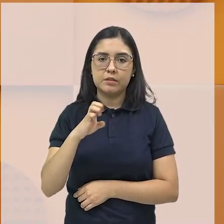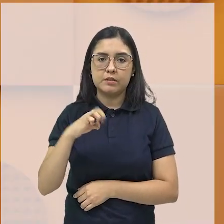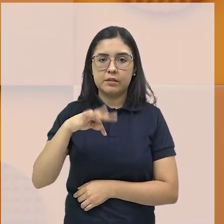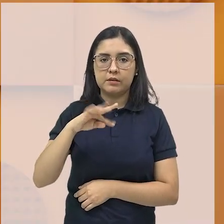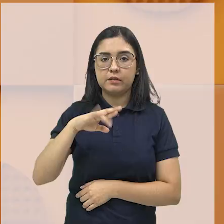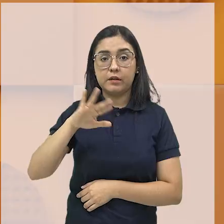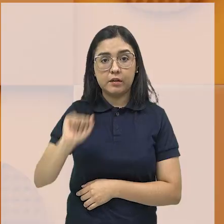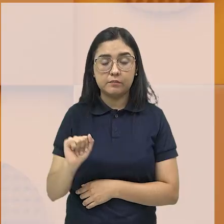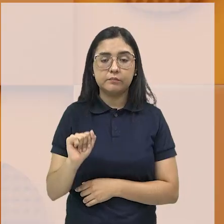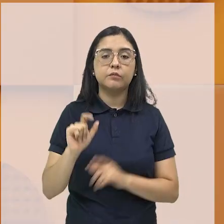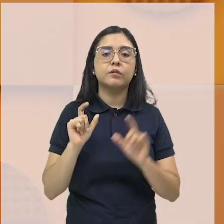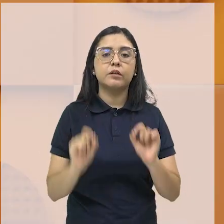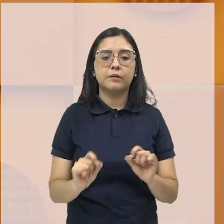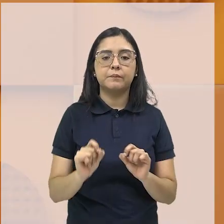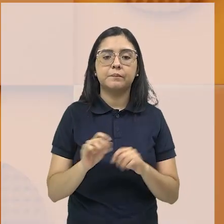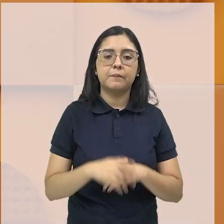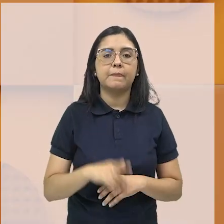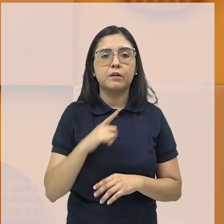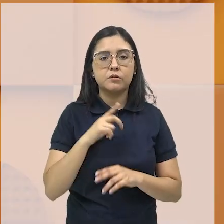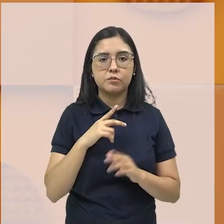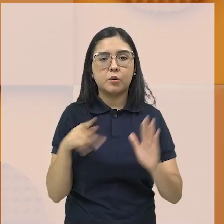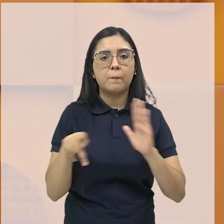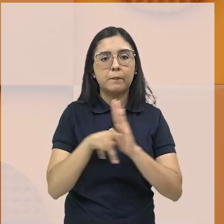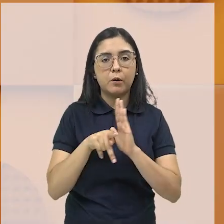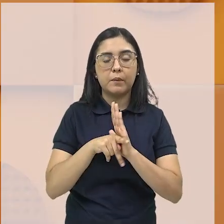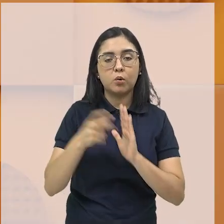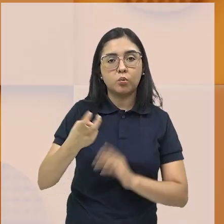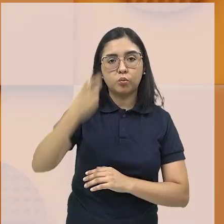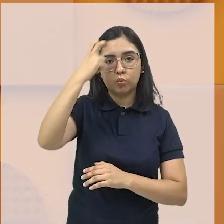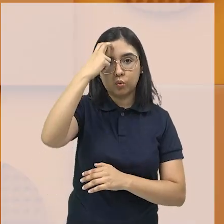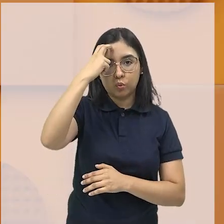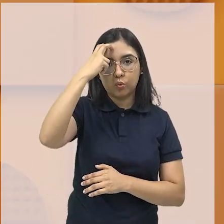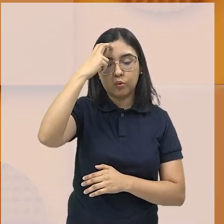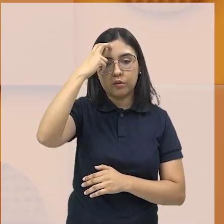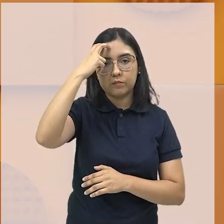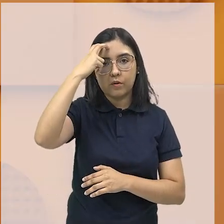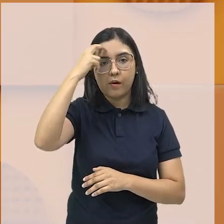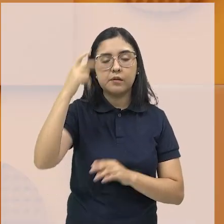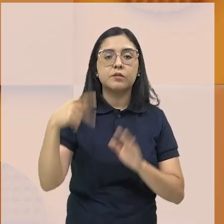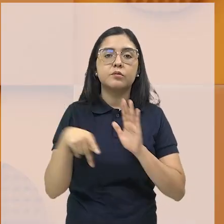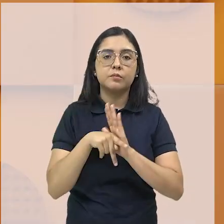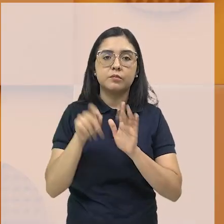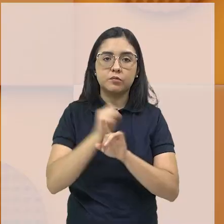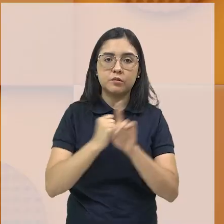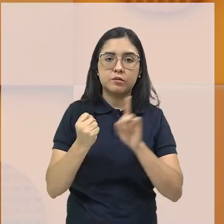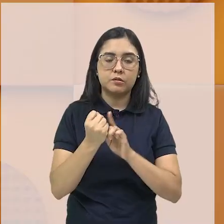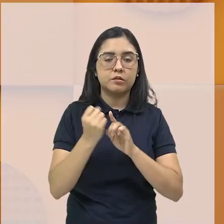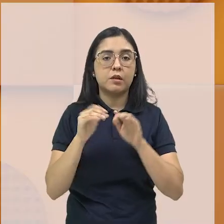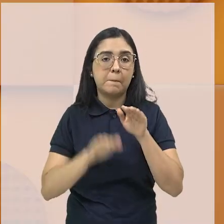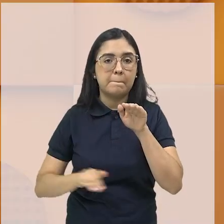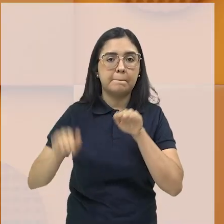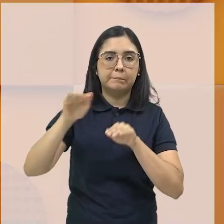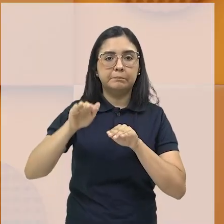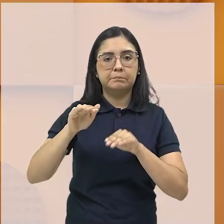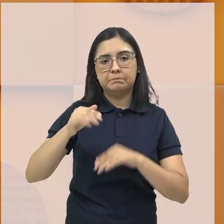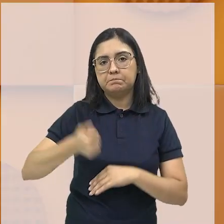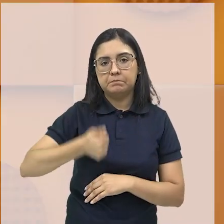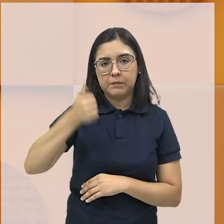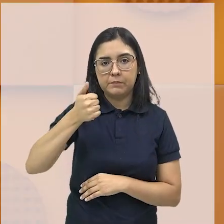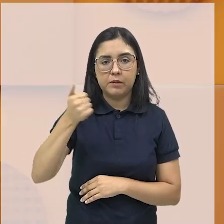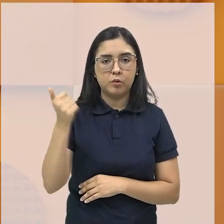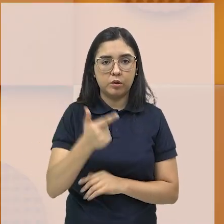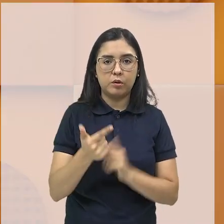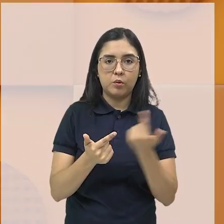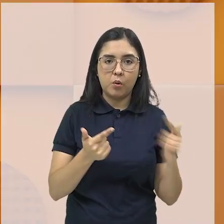isso significa? Colocar a sua etnia, a sua cultura, a sua civilização como superior ao outro,